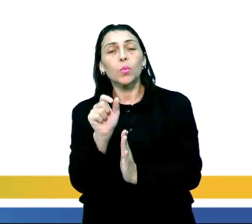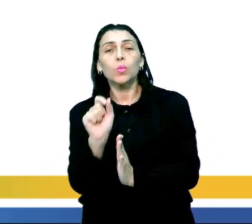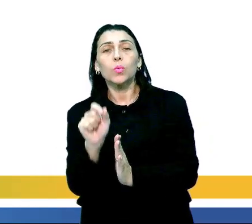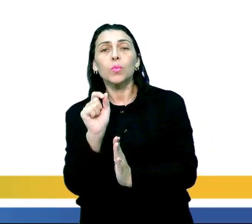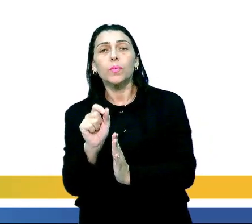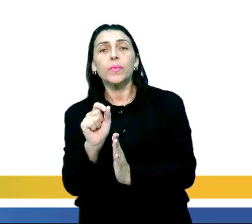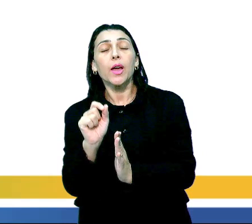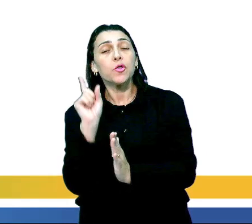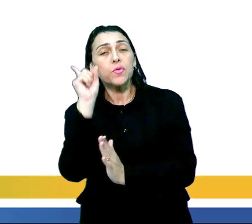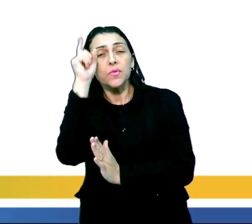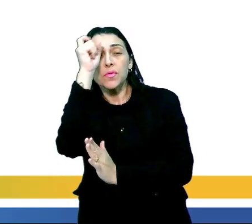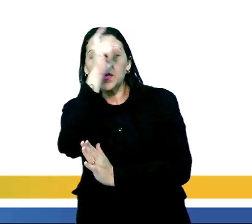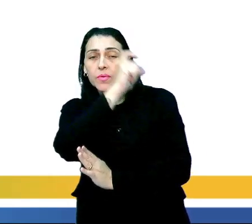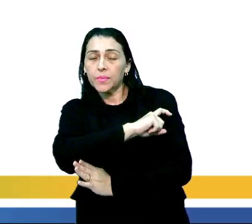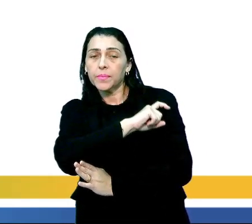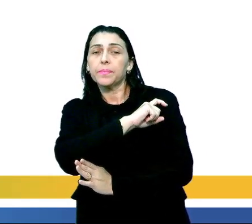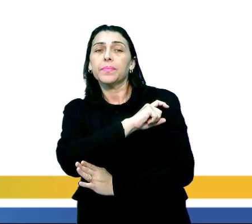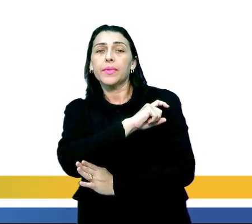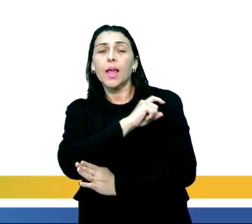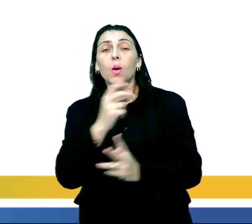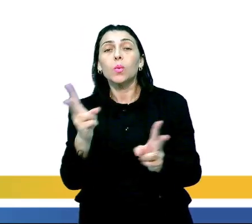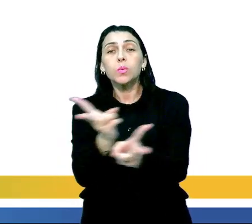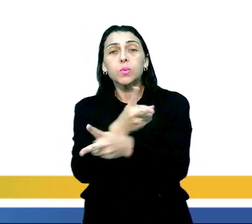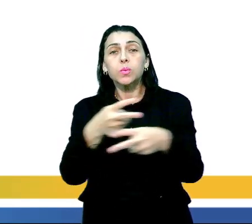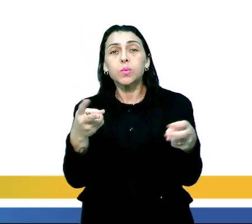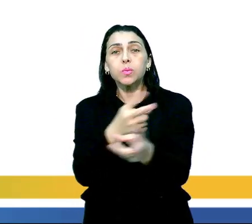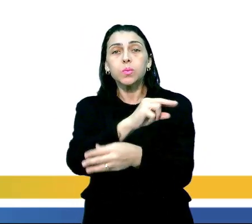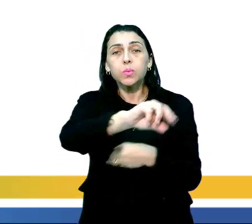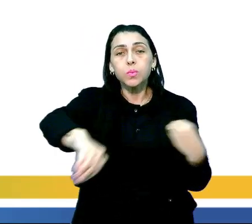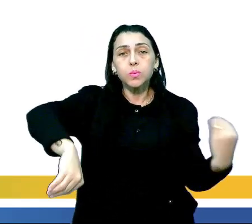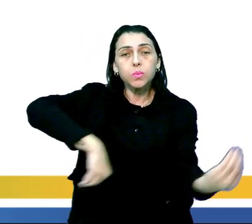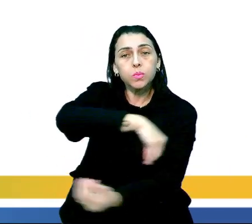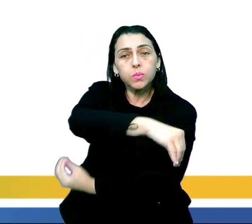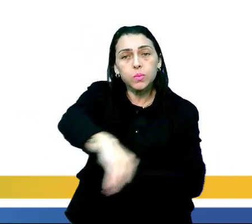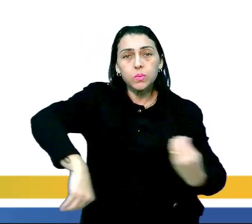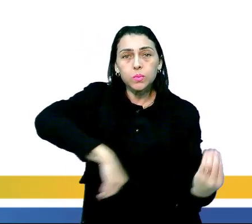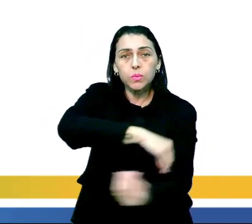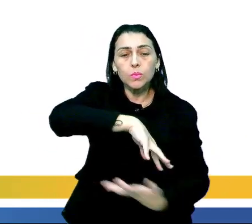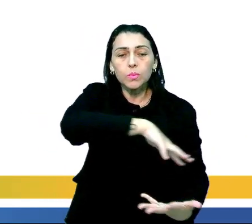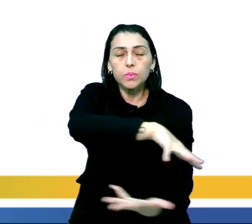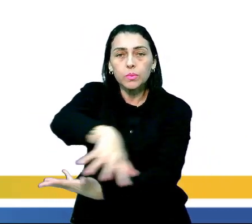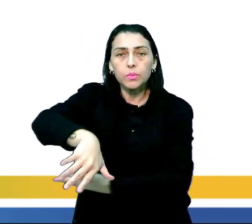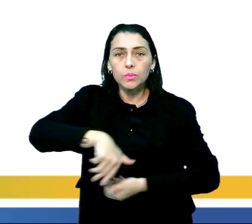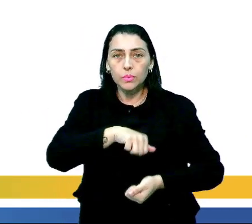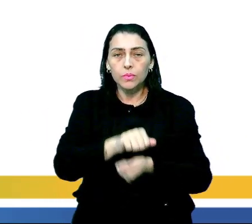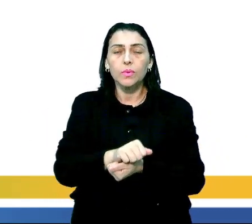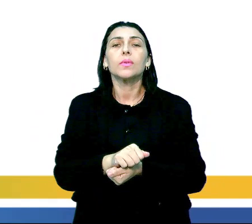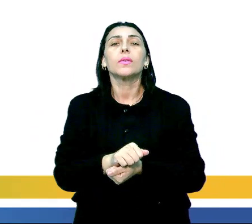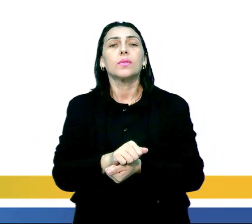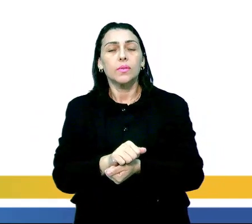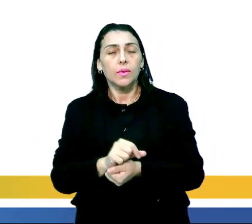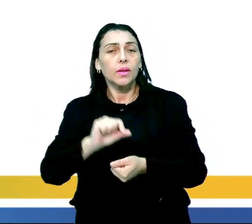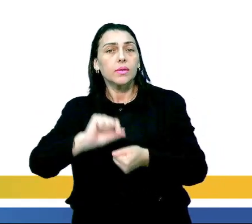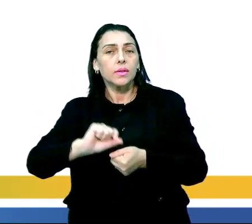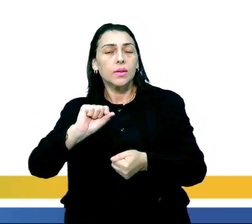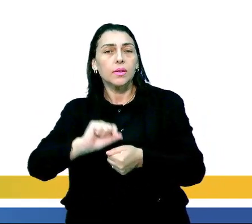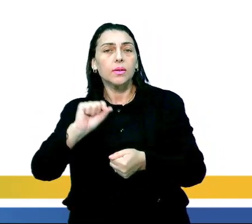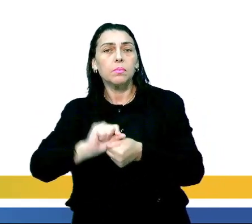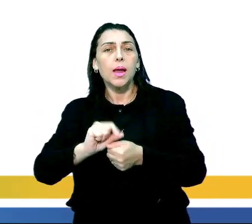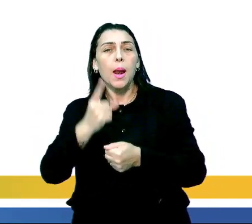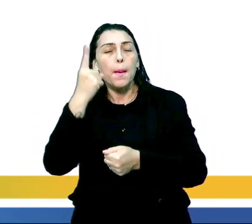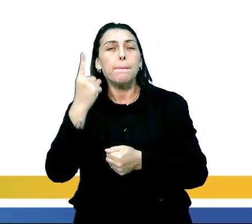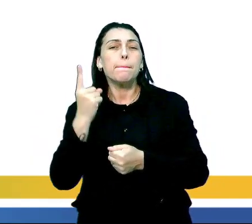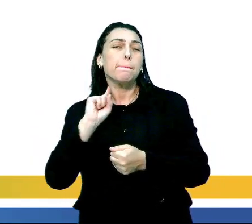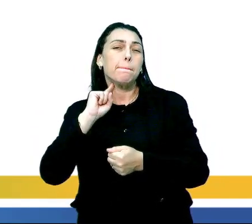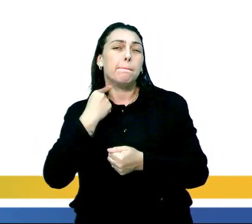na dificuldade dos ventos circularem na atmosfera terrestre, ocasionado aí pela poluição